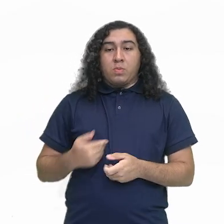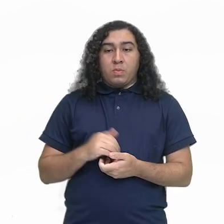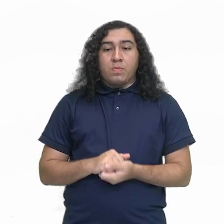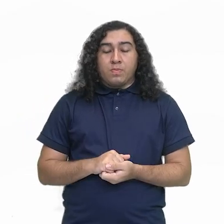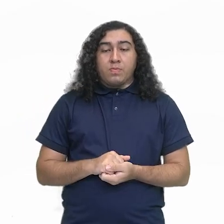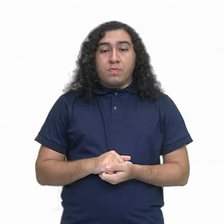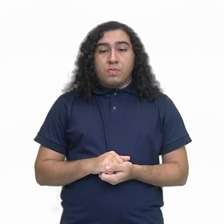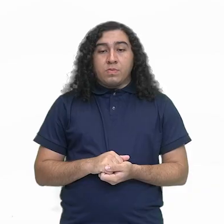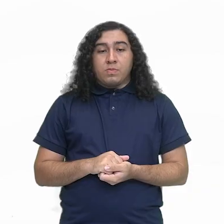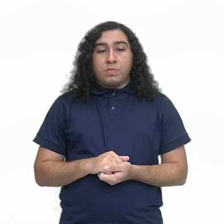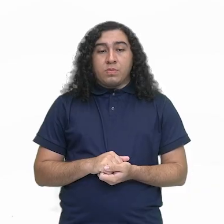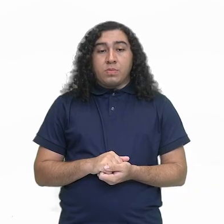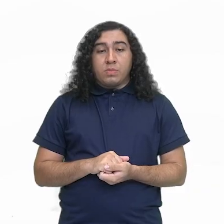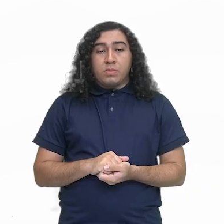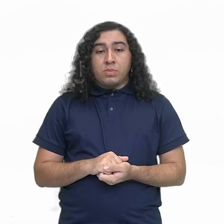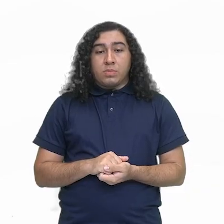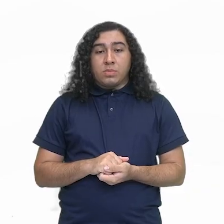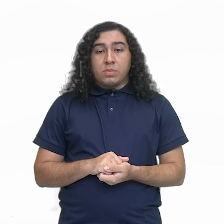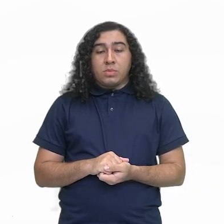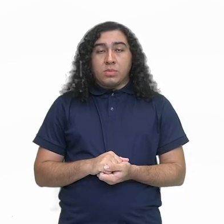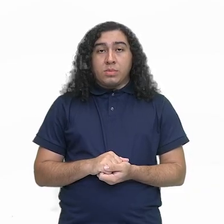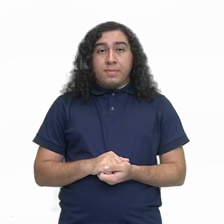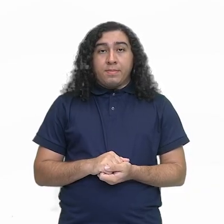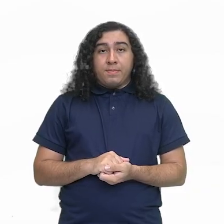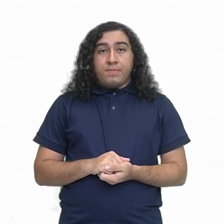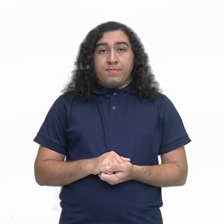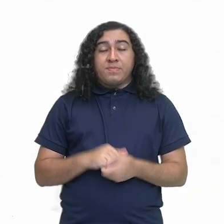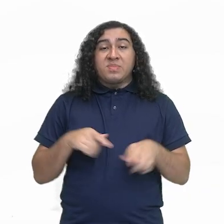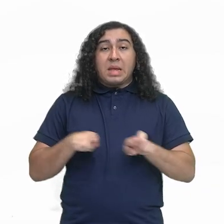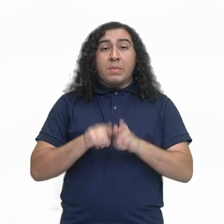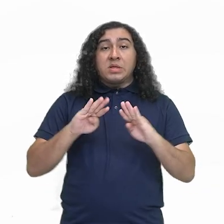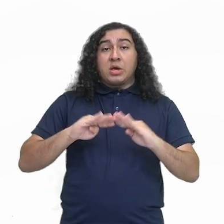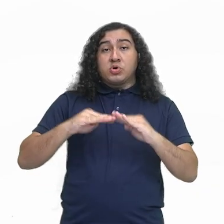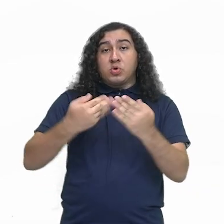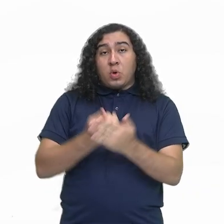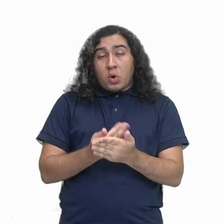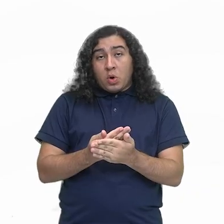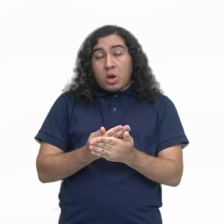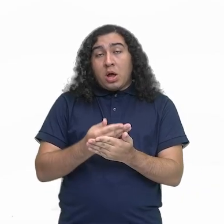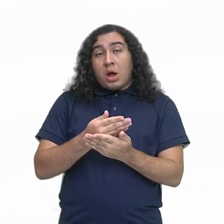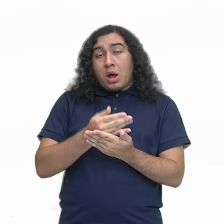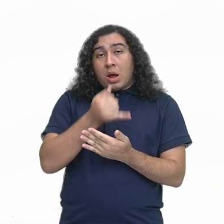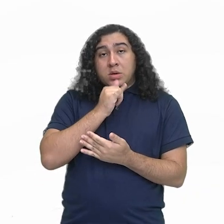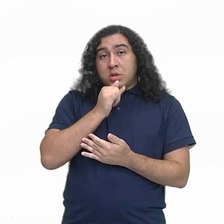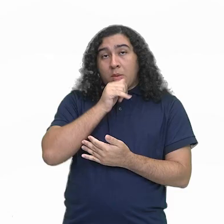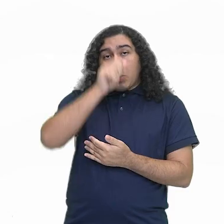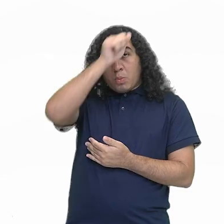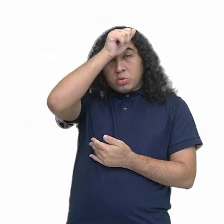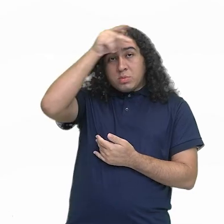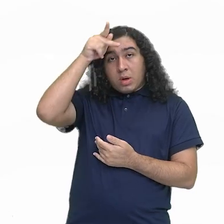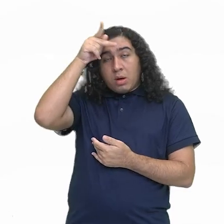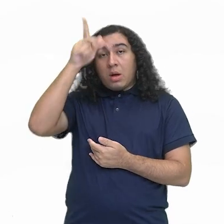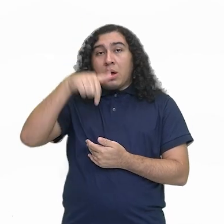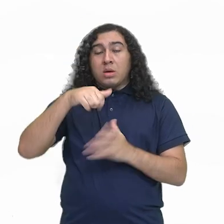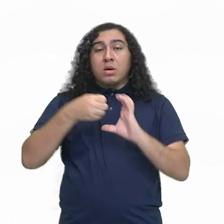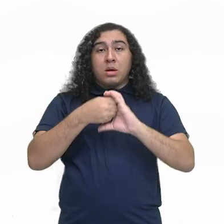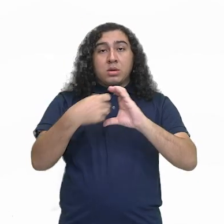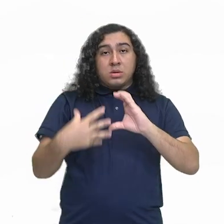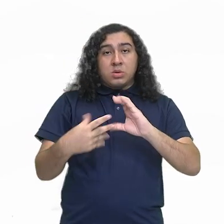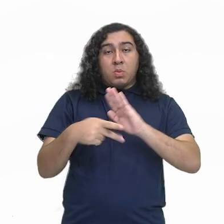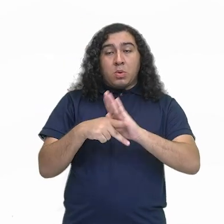estudantes das escolas municipais, né? Então, categorias sociais é isso